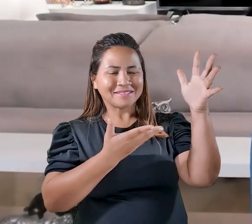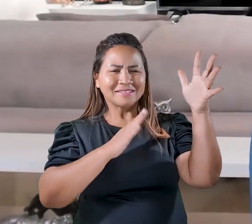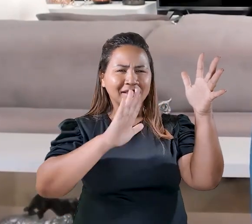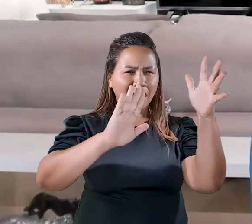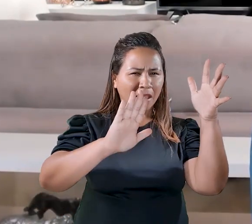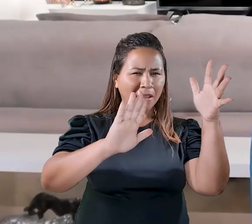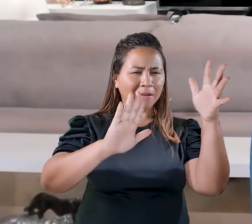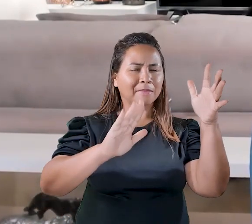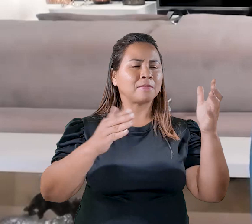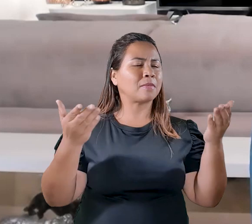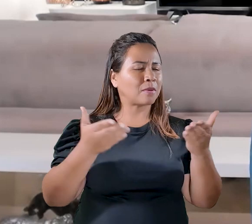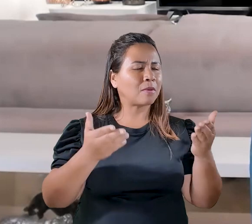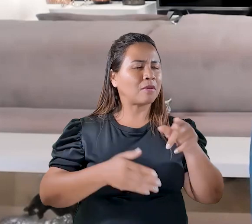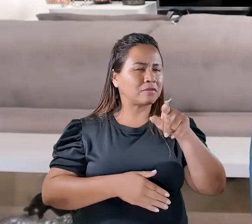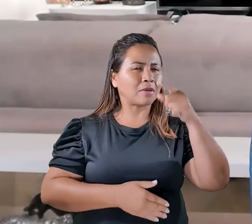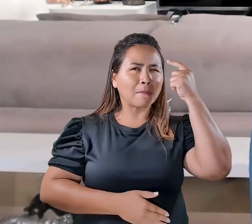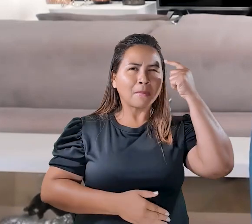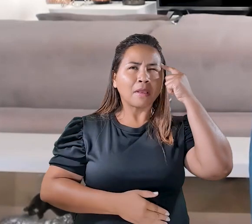sonho?